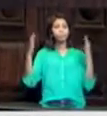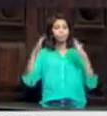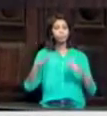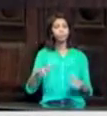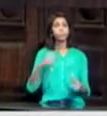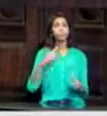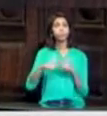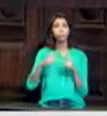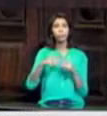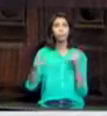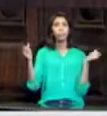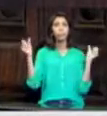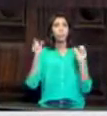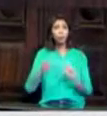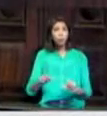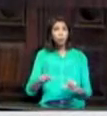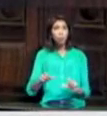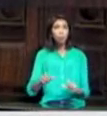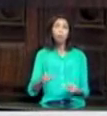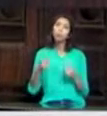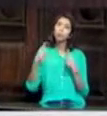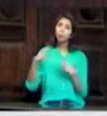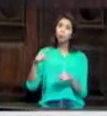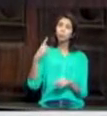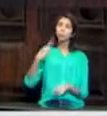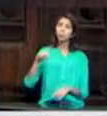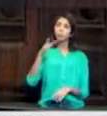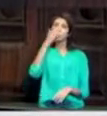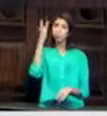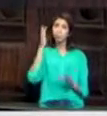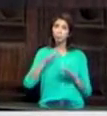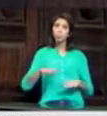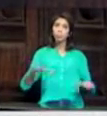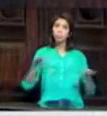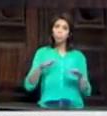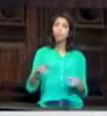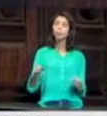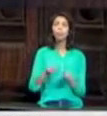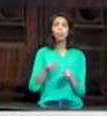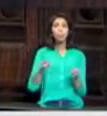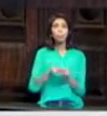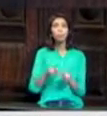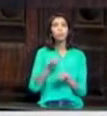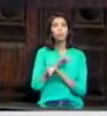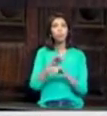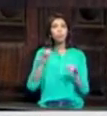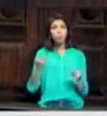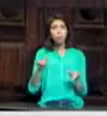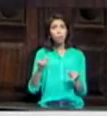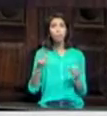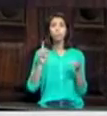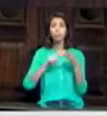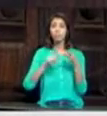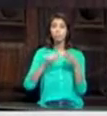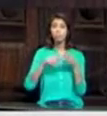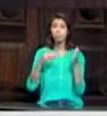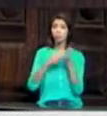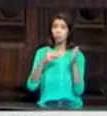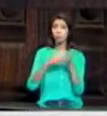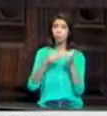da qualidade desses serviços contra os interesses da população. Eu queria aqui também manifestar nesse sentido. Em terceiro e último